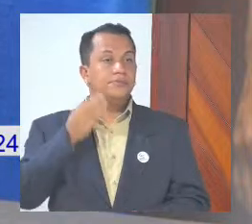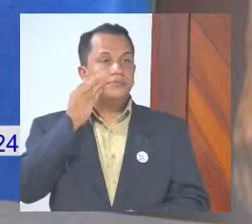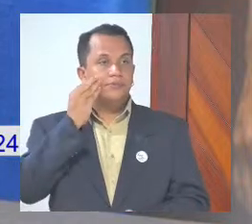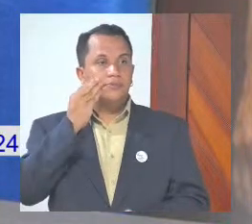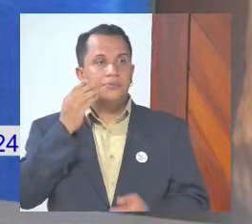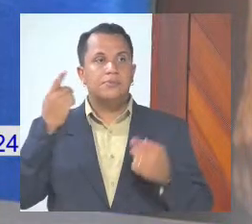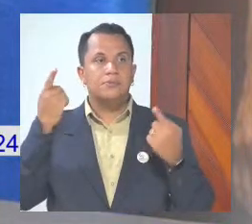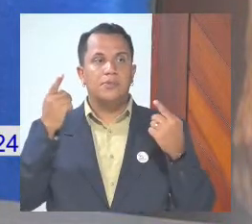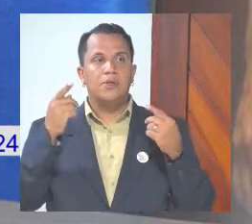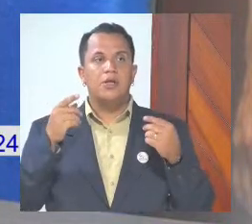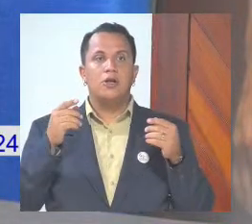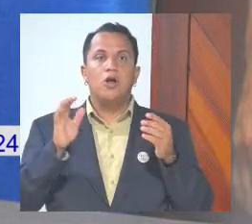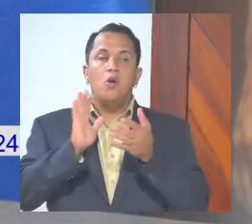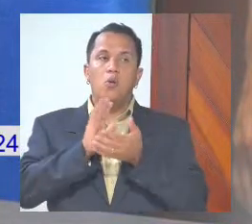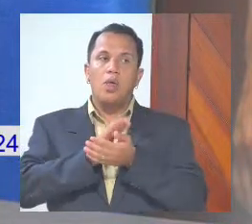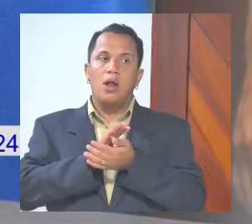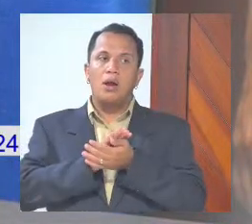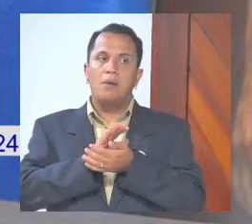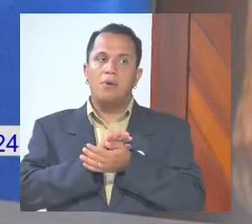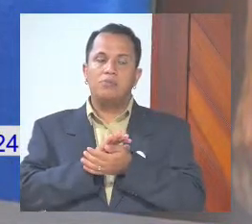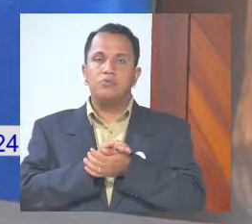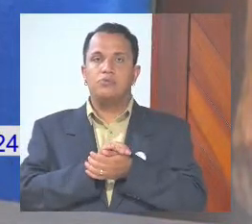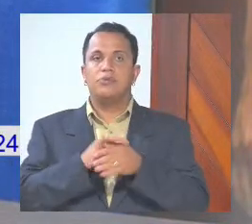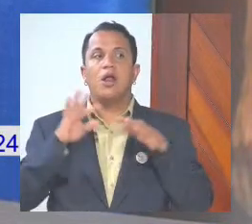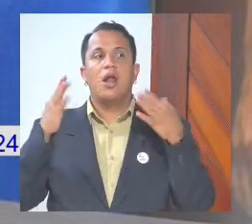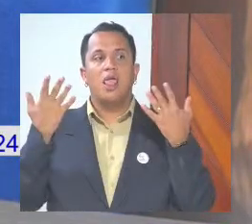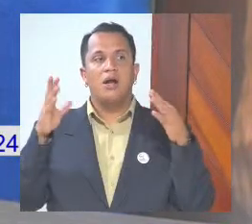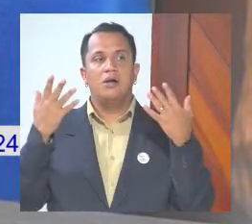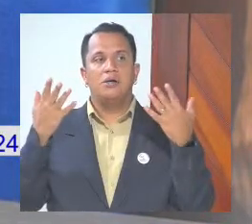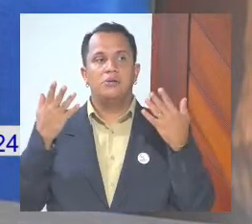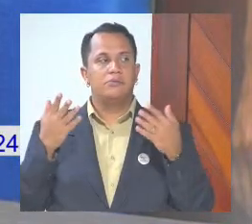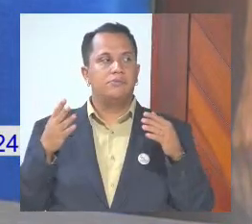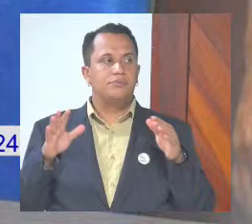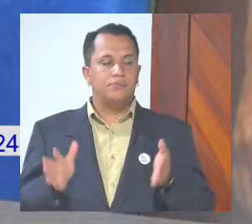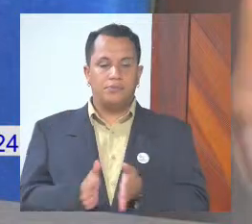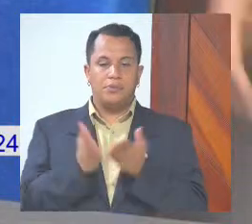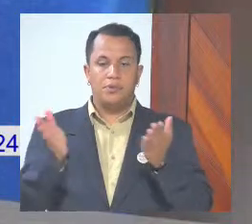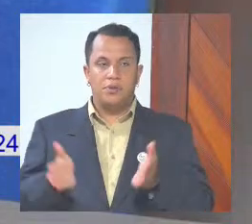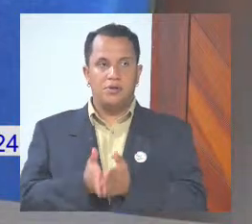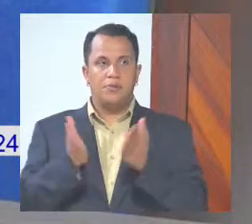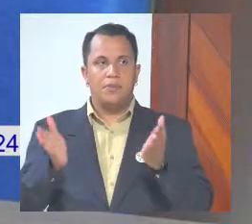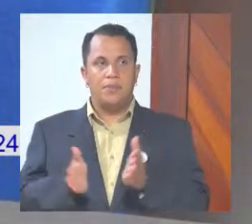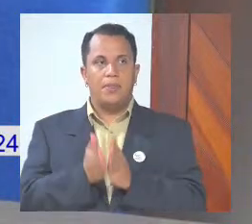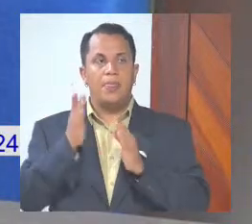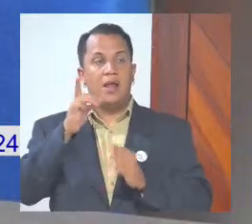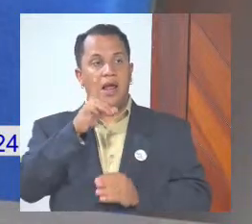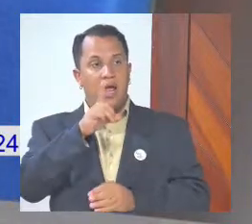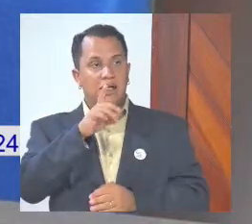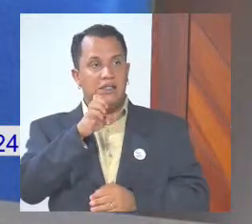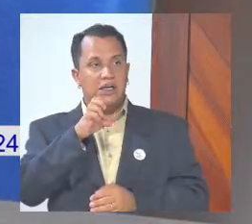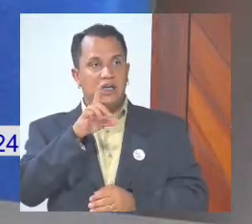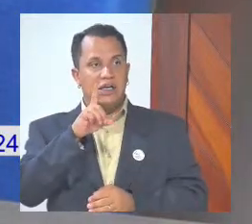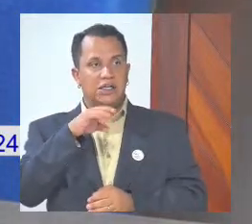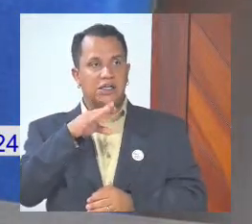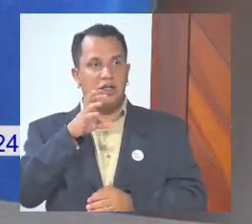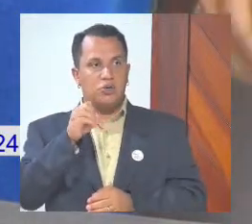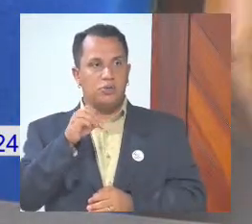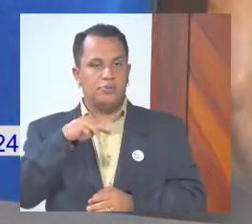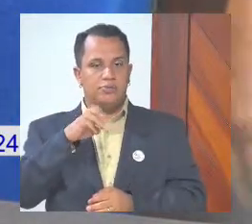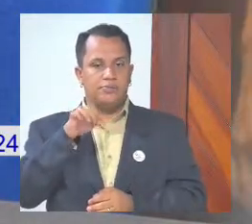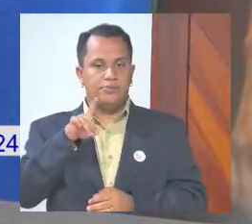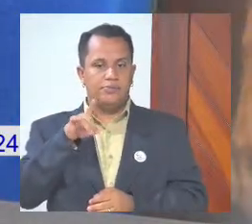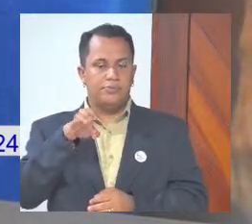Manifestação de nossos aplausos pela passagem do aniversário do senhor Dedeco Mendes. Dedeco